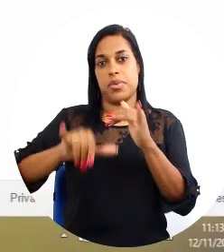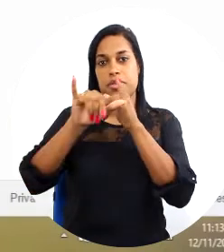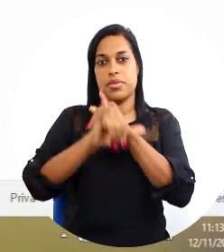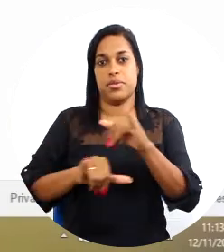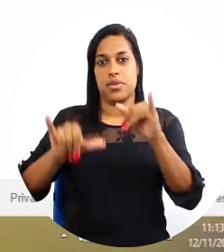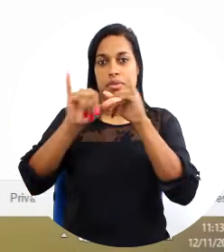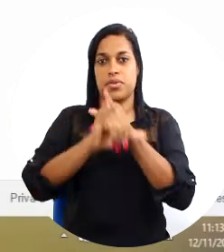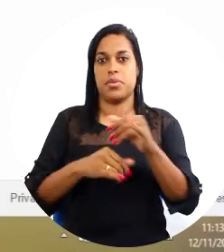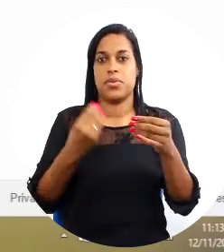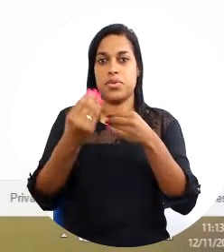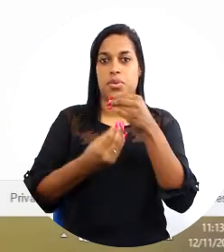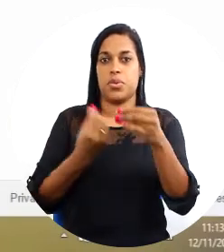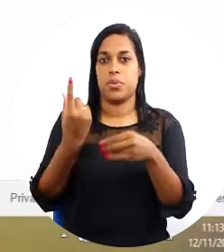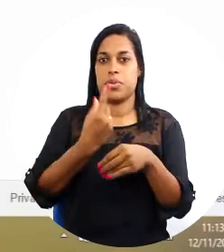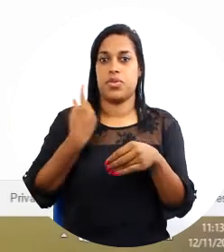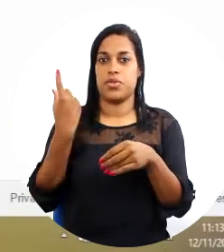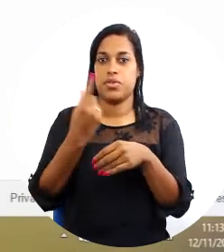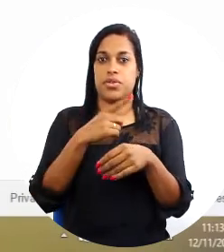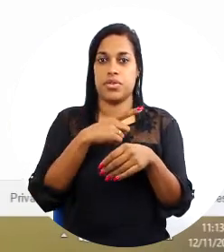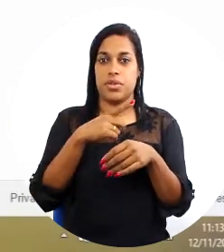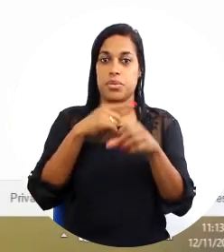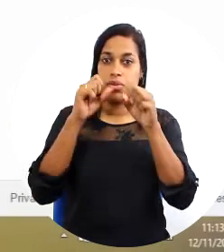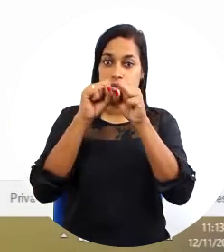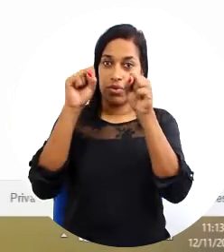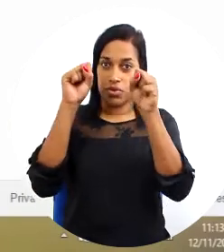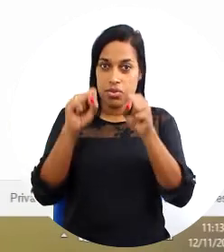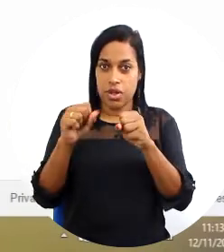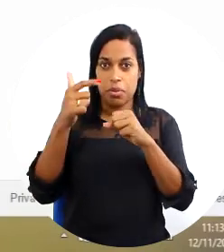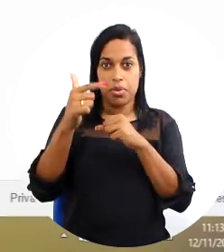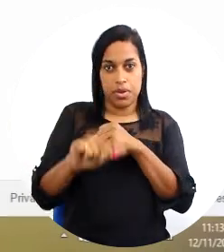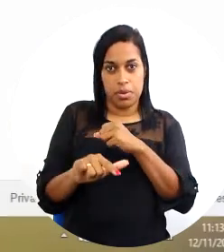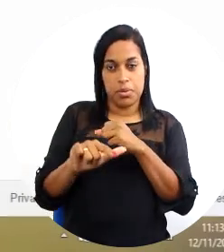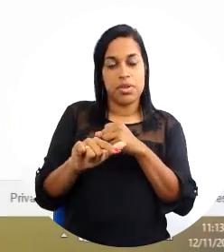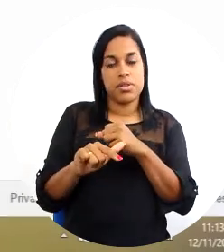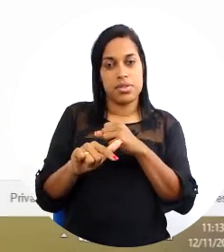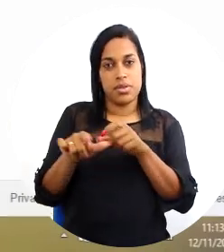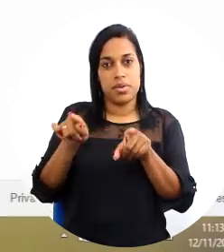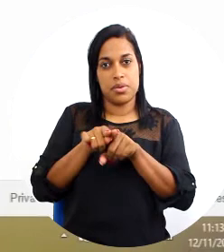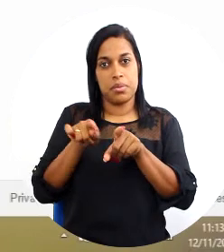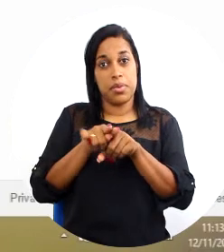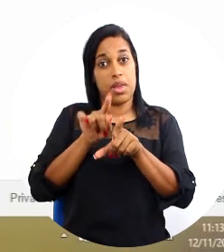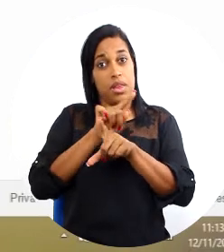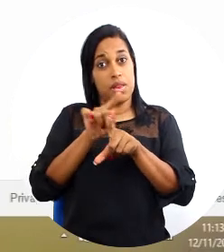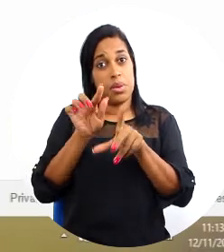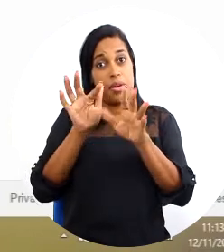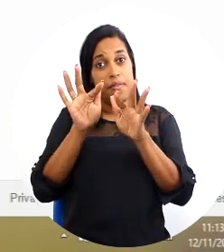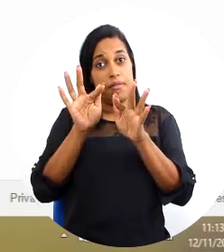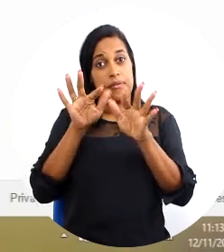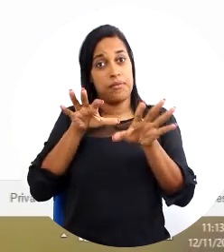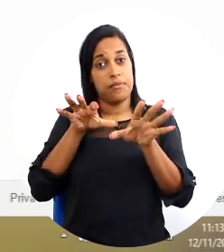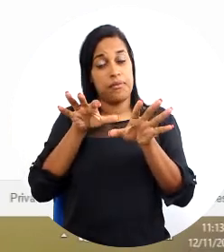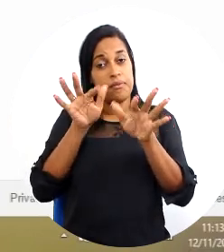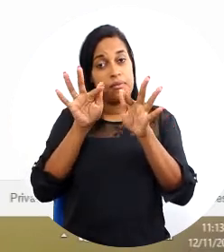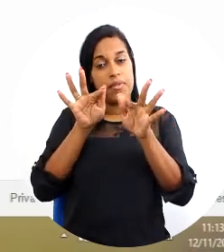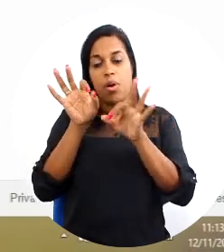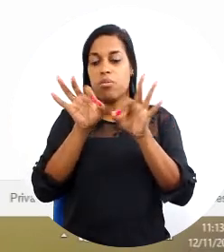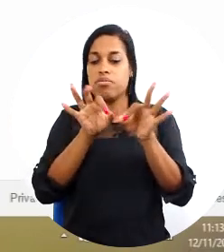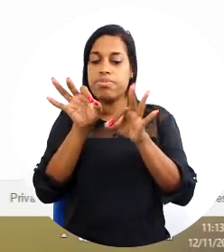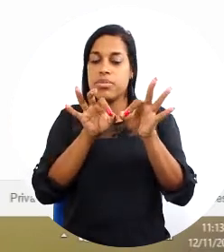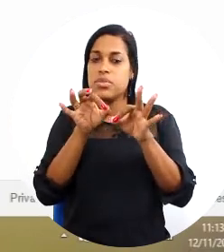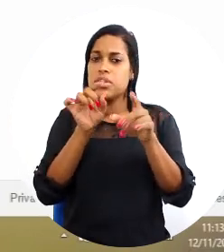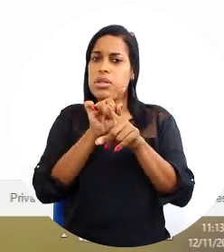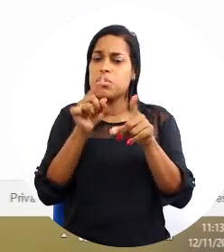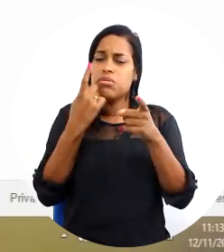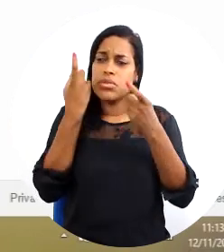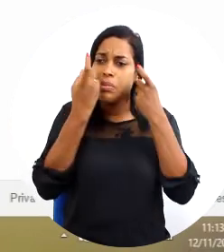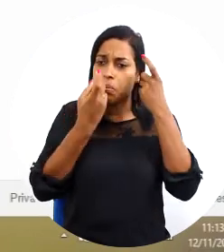como quando nós temos um sistema de recuperação que não é formal que não se preocupa com